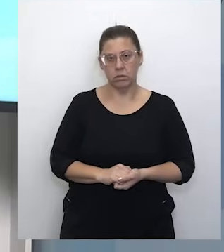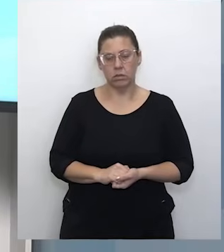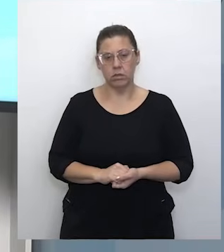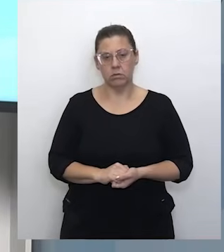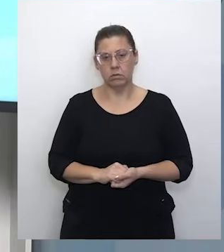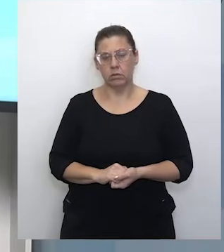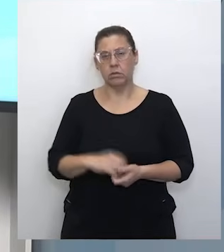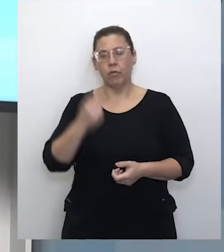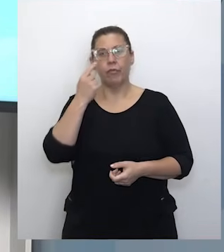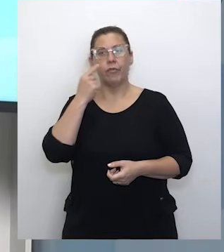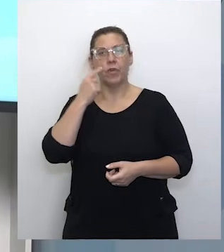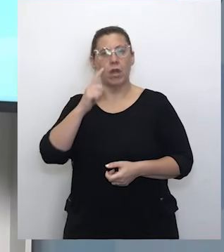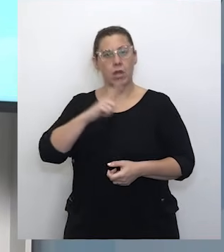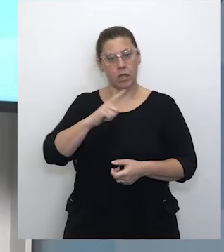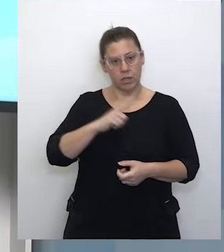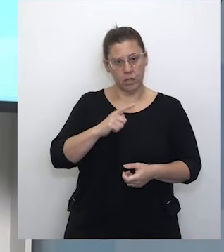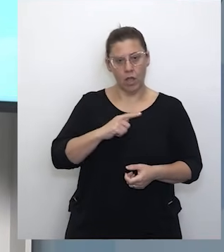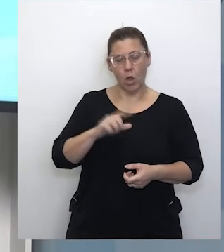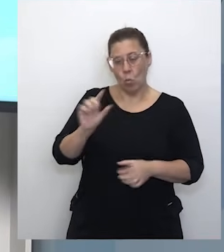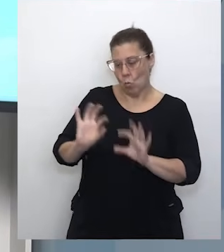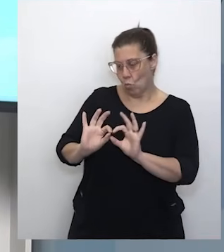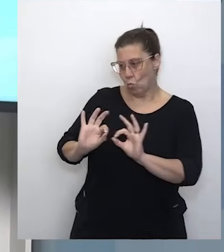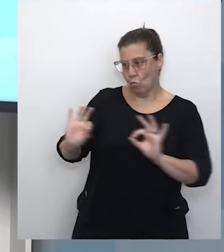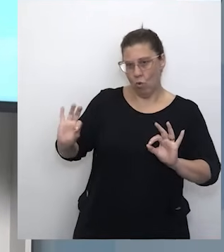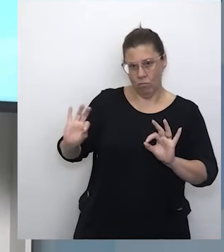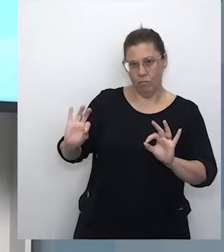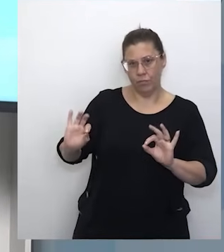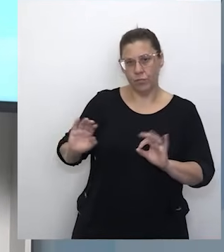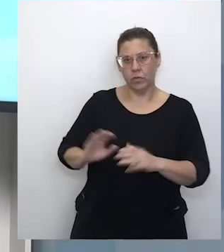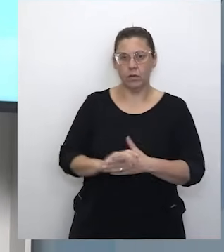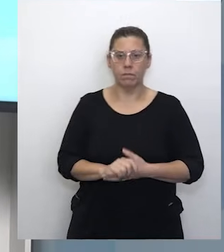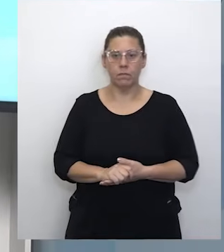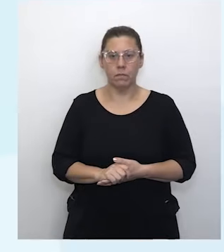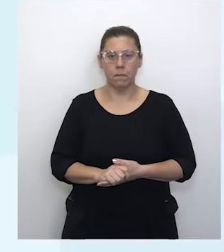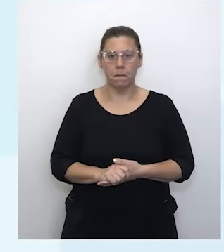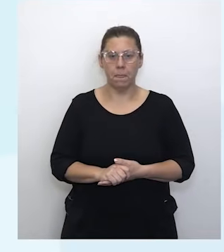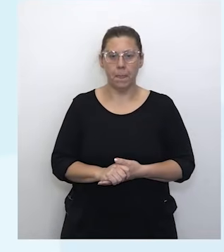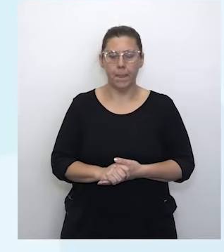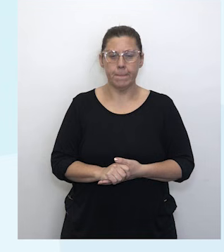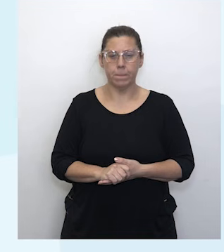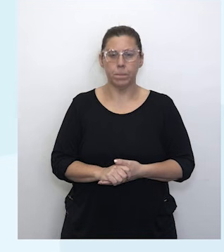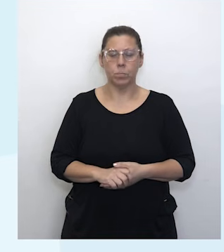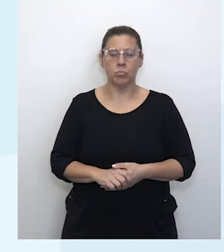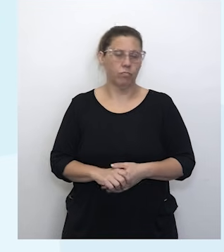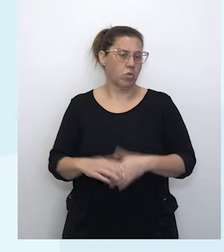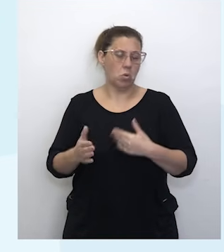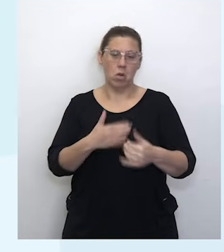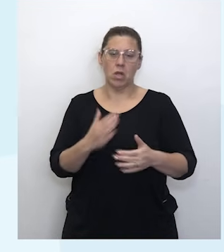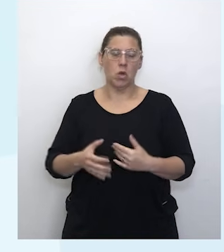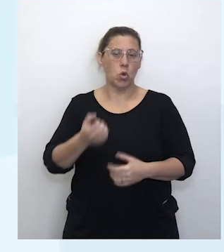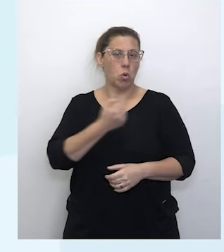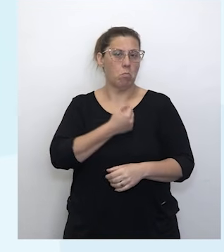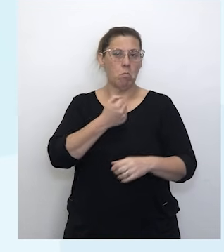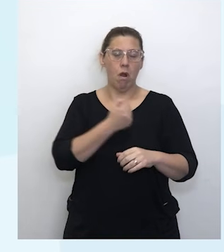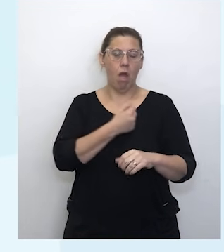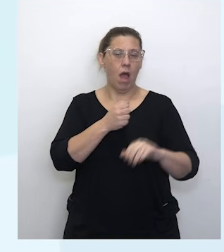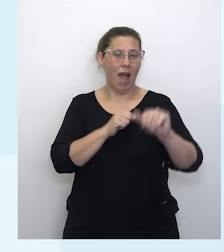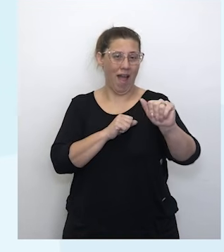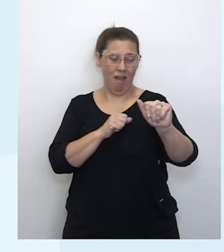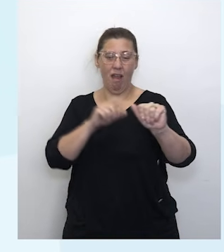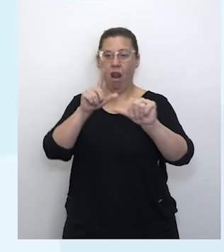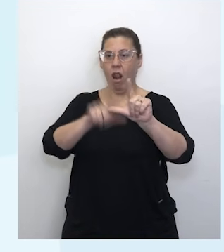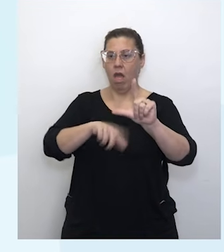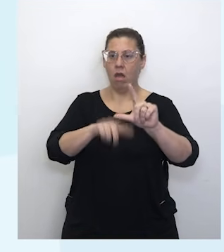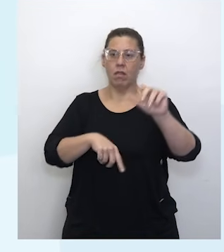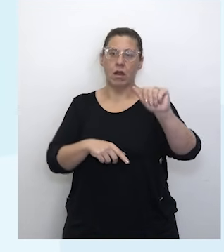né? Então, veja, tem uma dimensão só, tá certo? Quando a gente fala assim, ó, desenha alguma coisa de medida A. Geometricamente, a